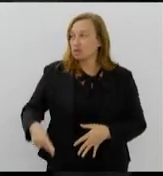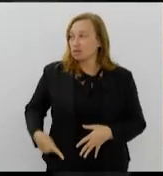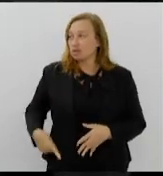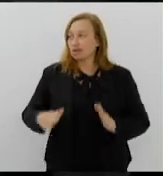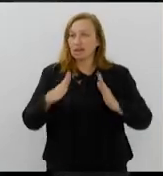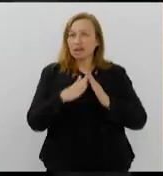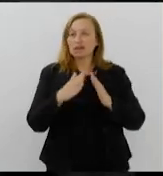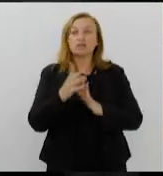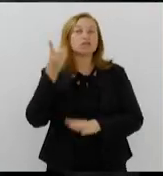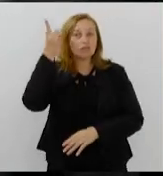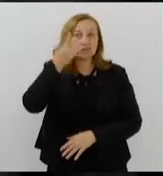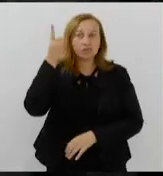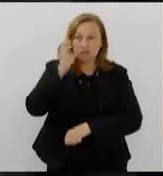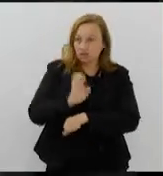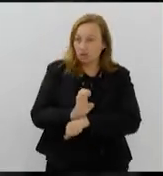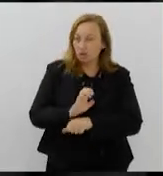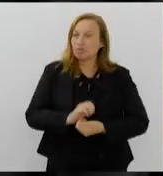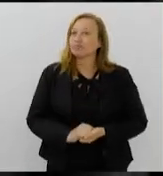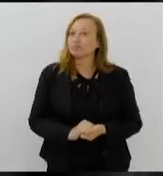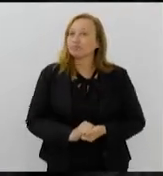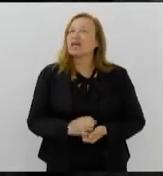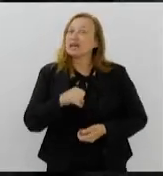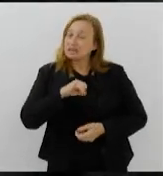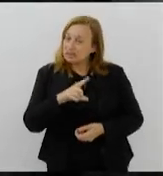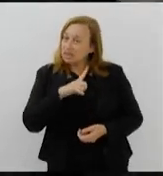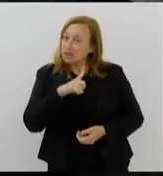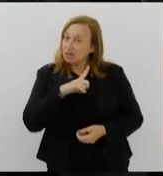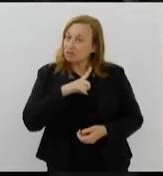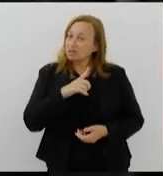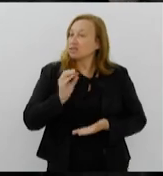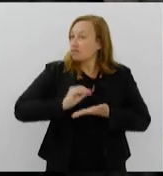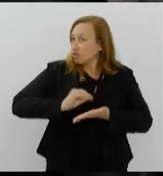estaduais. Isso precisa de conversa. Se tem uma coisa que está faltando, eu falo aqui e